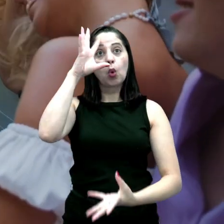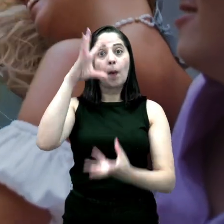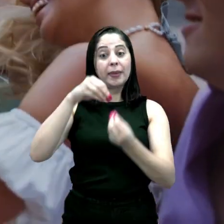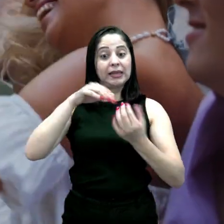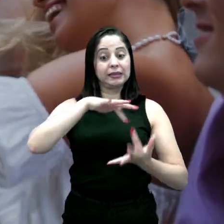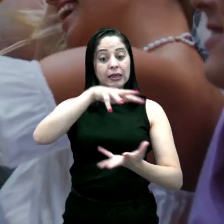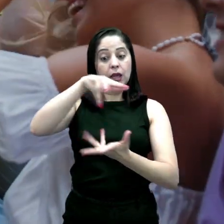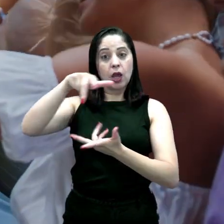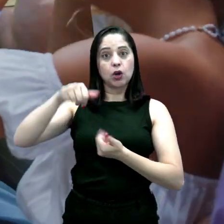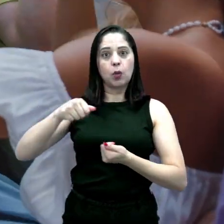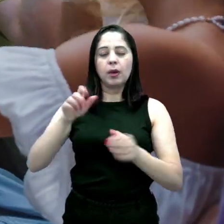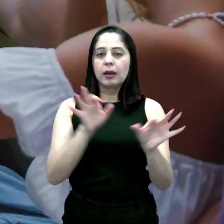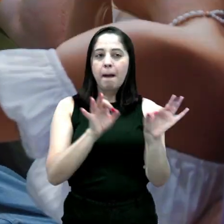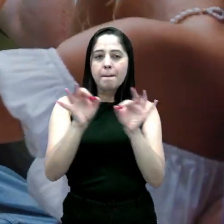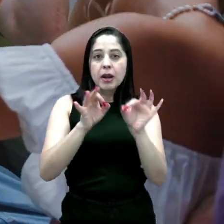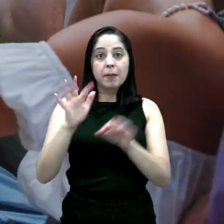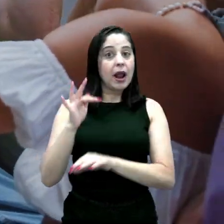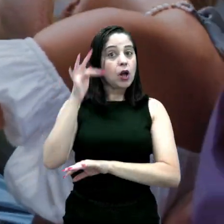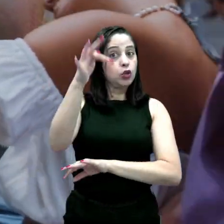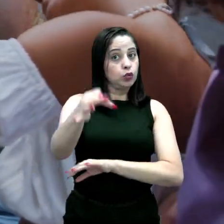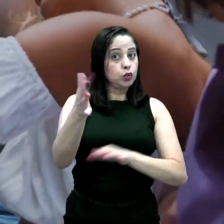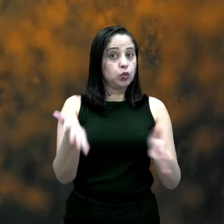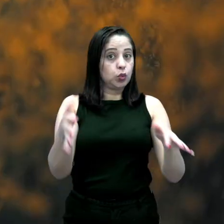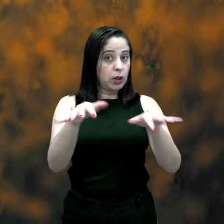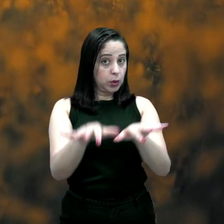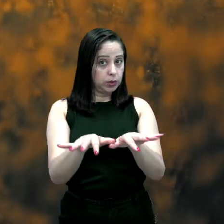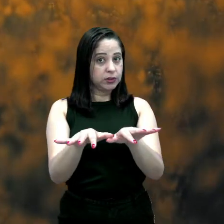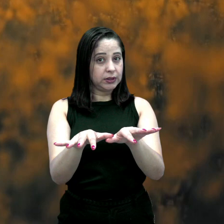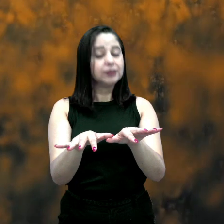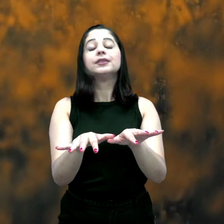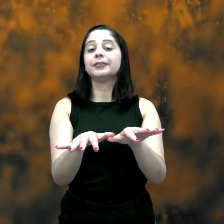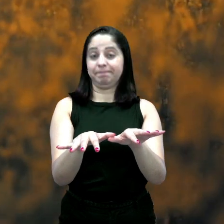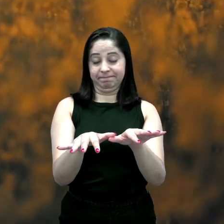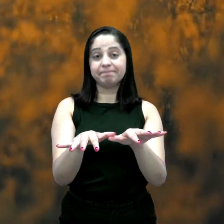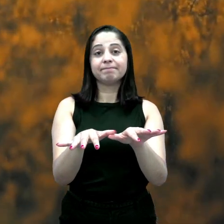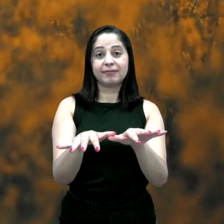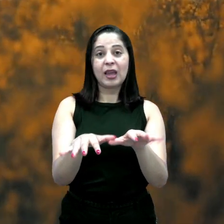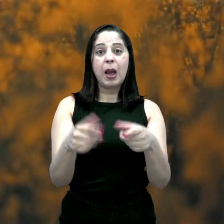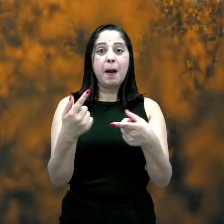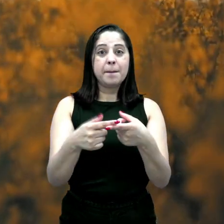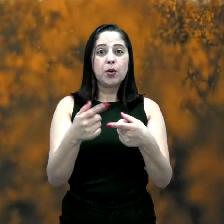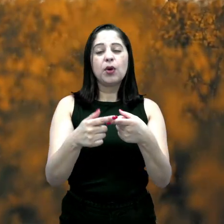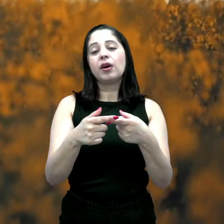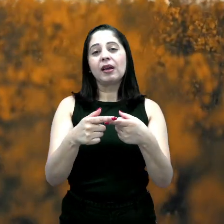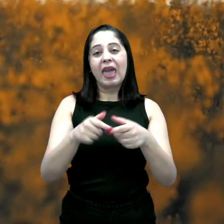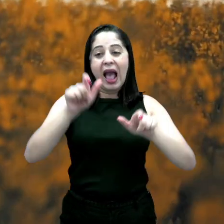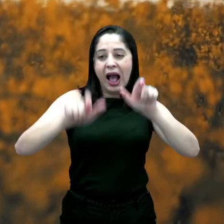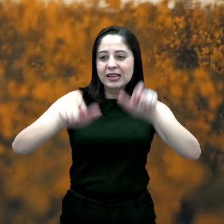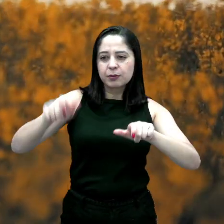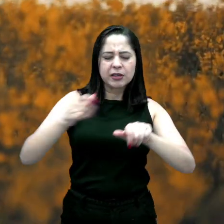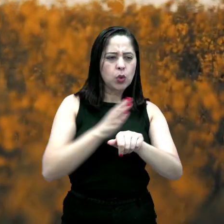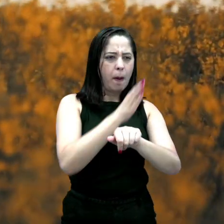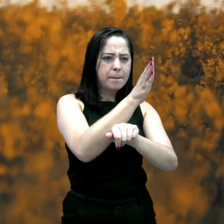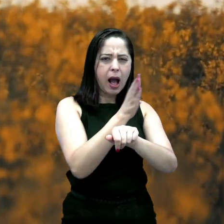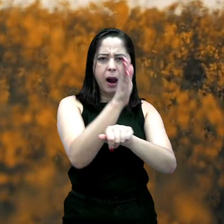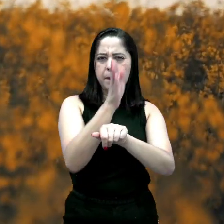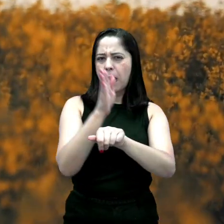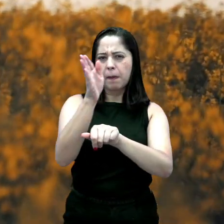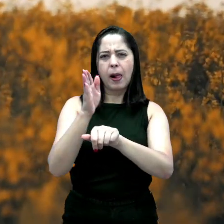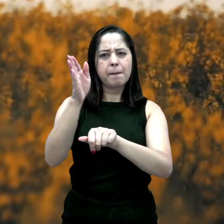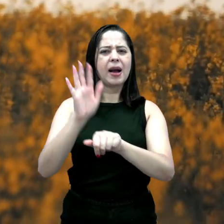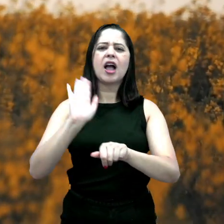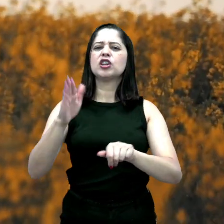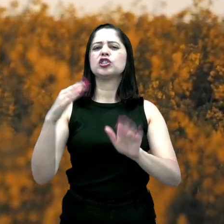se planejar para um futuro mais inclusivo. Afinal de contas, os deslocamentos humanos fazem parte da